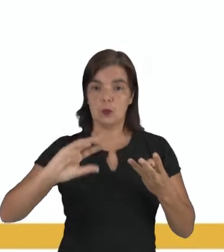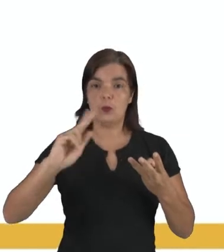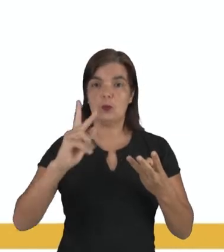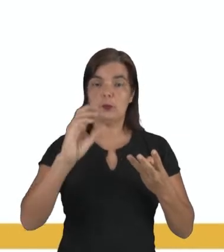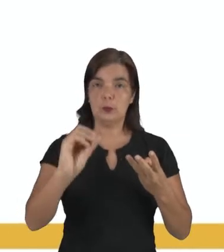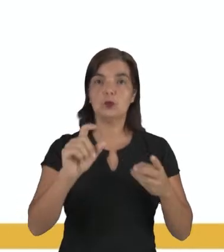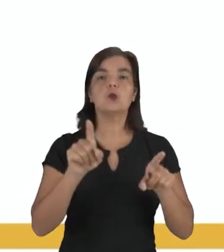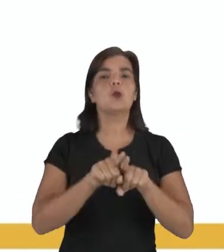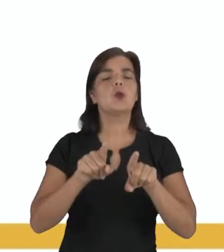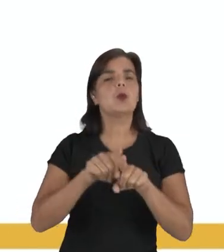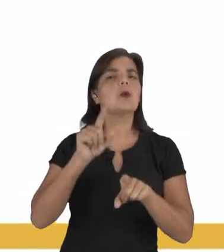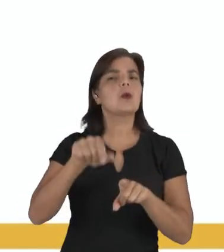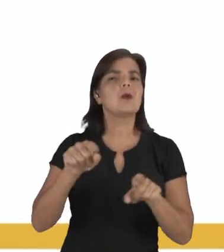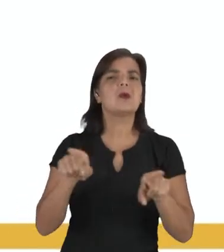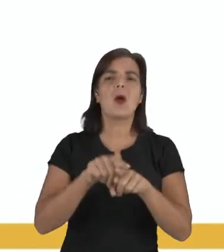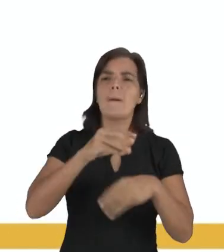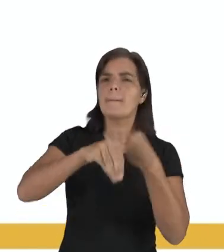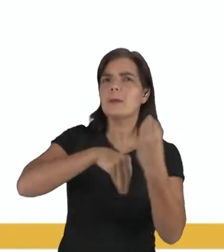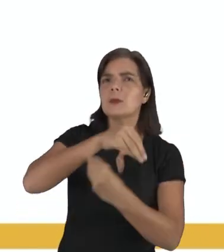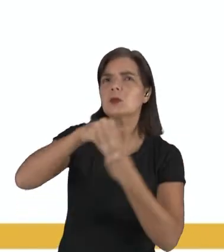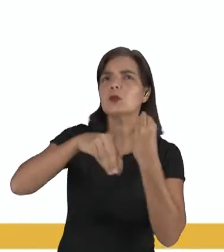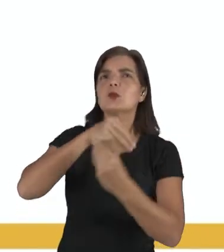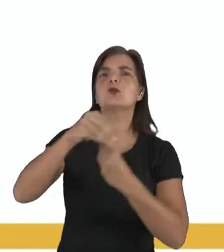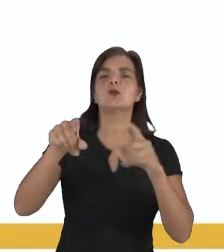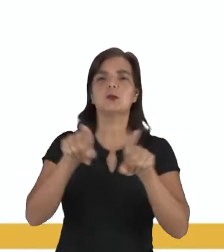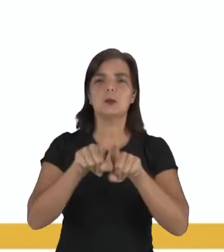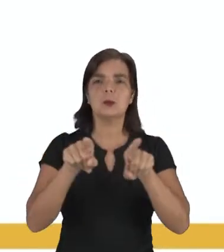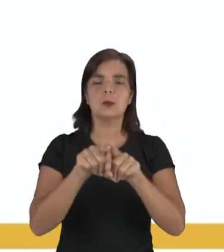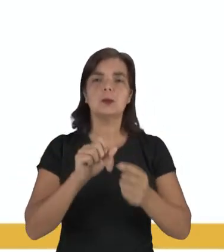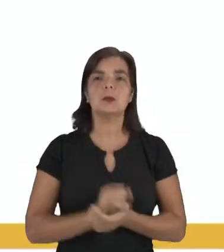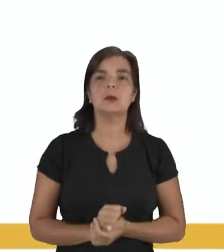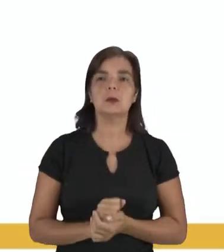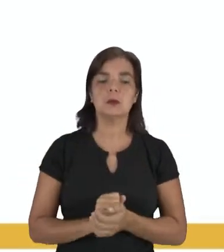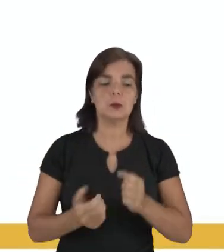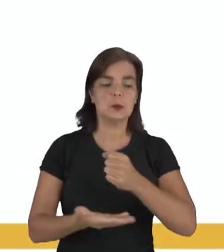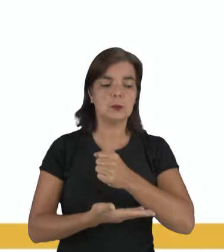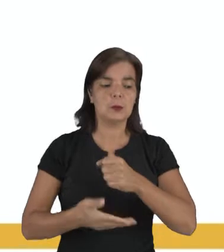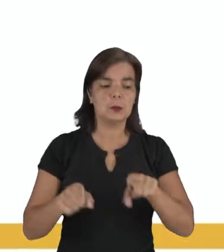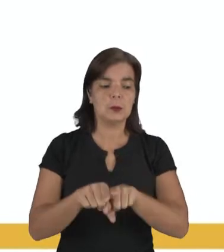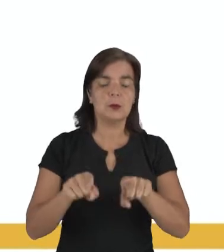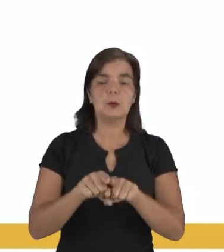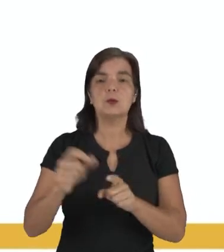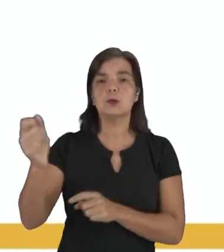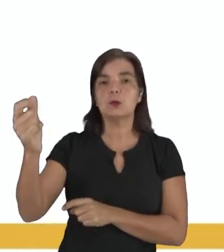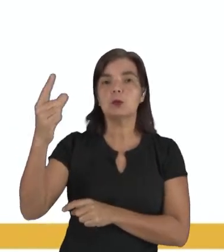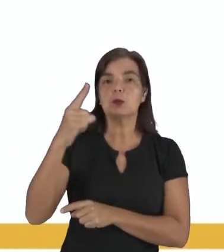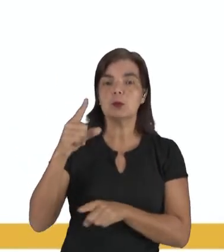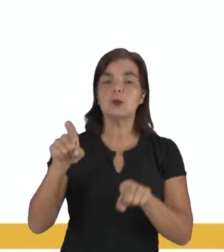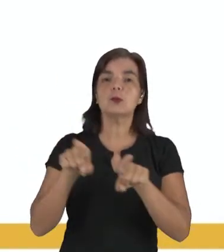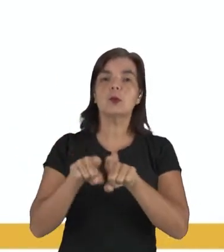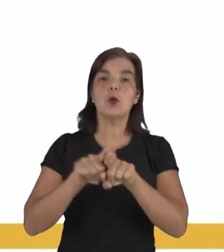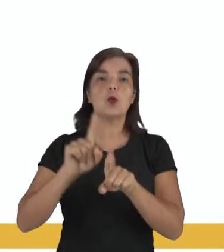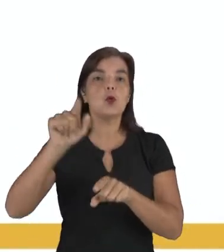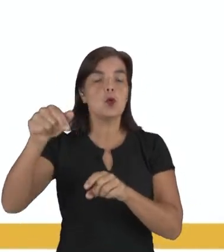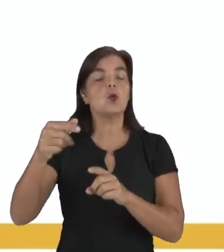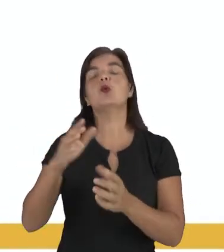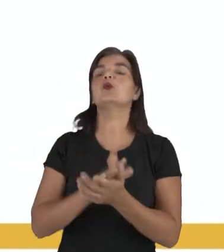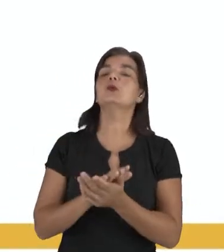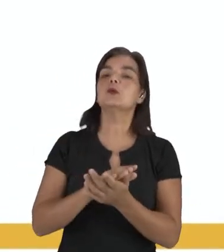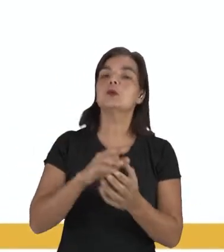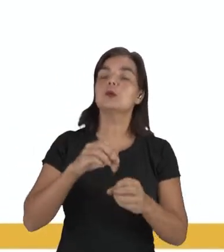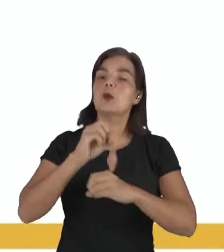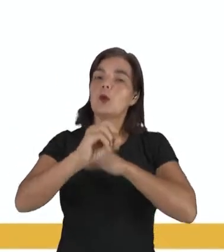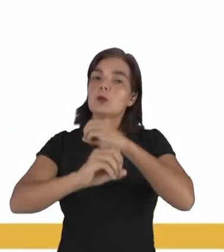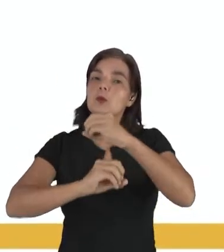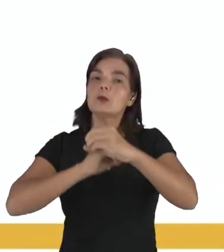sistema de Tycho Brahe, que era uma espécie de mistura dos 2 sistemas anteriores, porque tinha o Sol, os outros planetas realmente